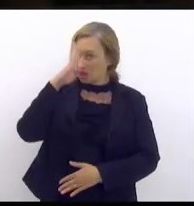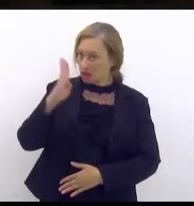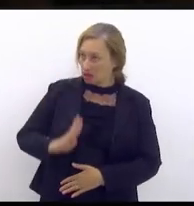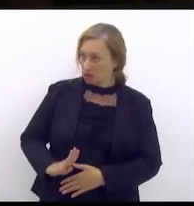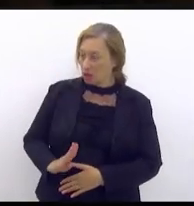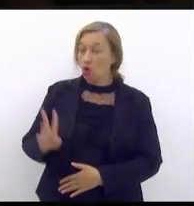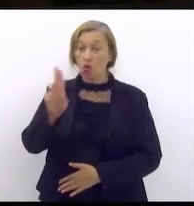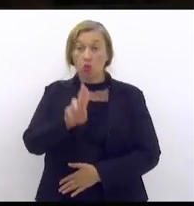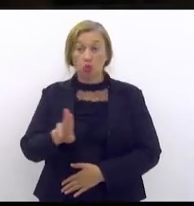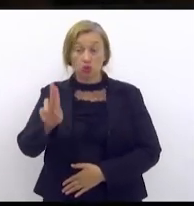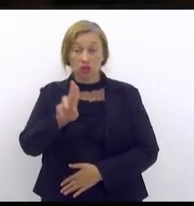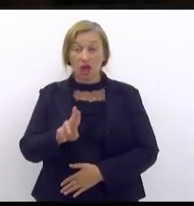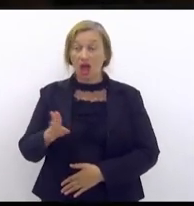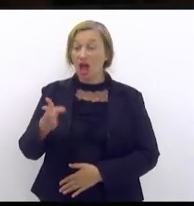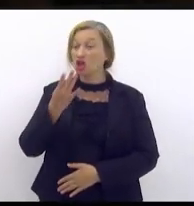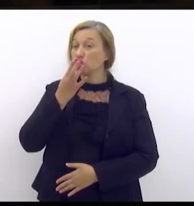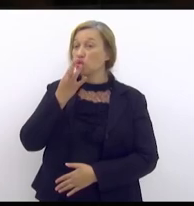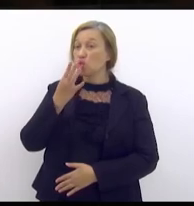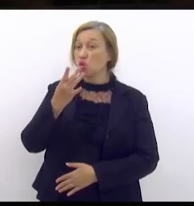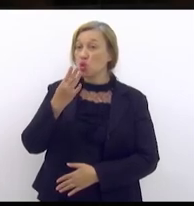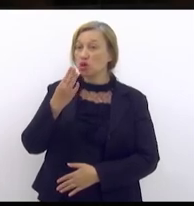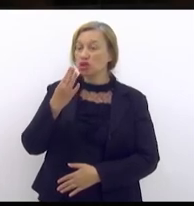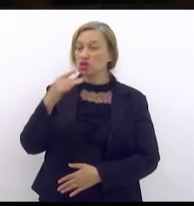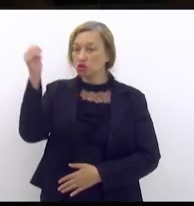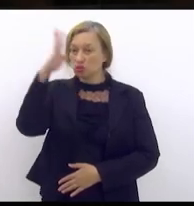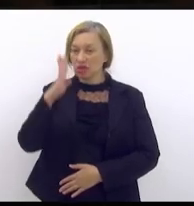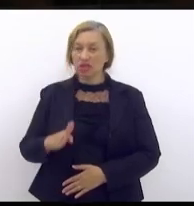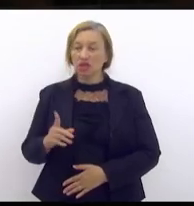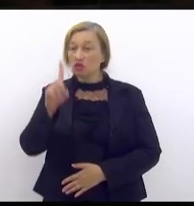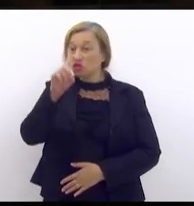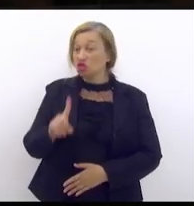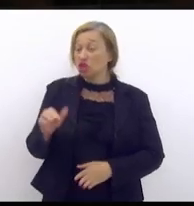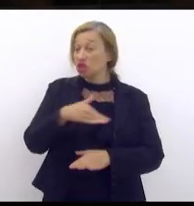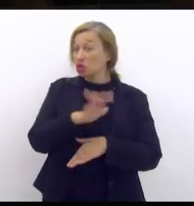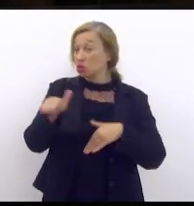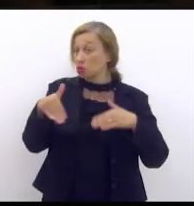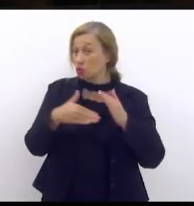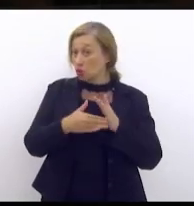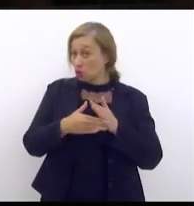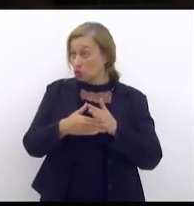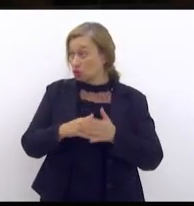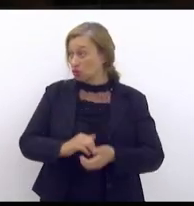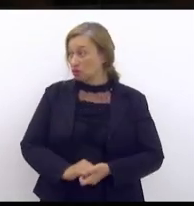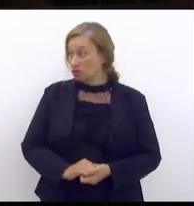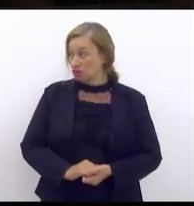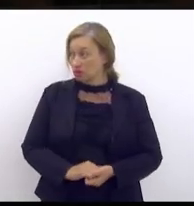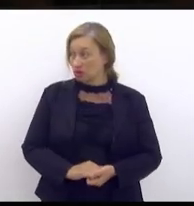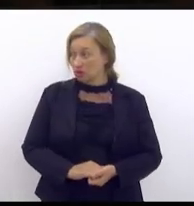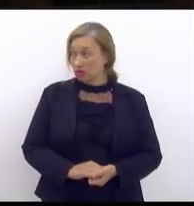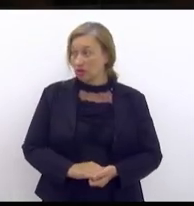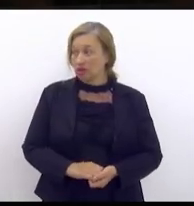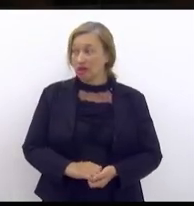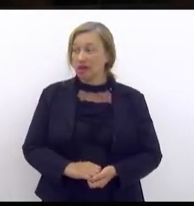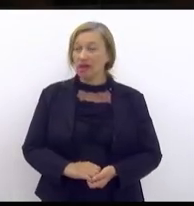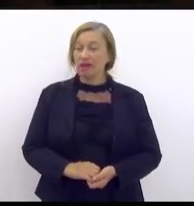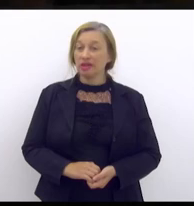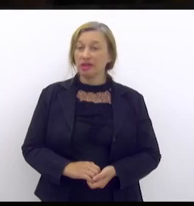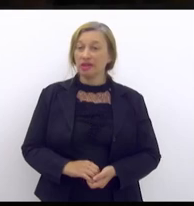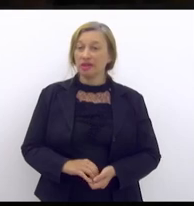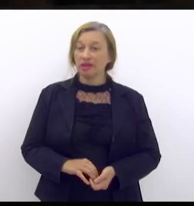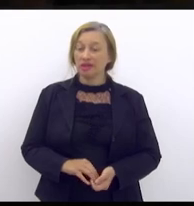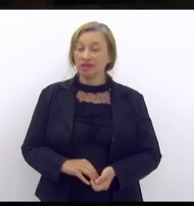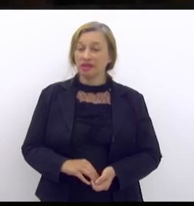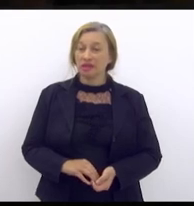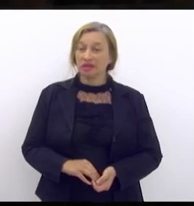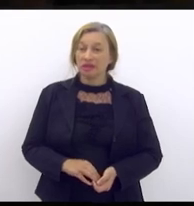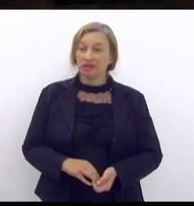as cores do Brasil é um direito de todo cidadão brasileiro. E não como andaram querendo